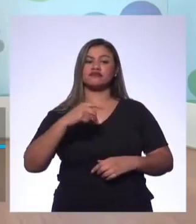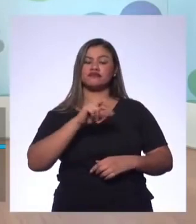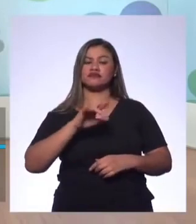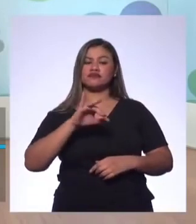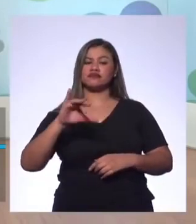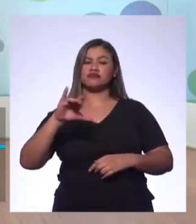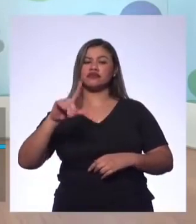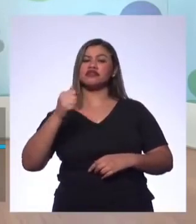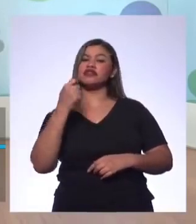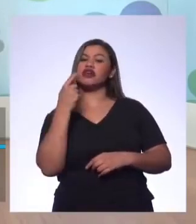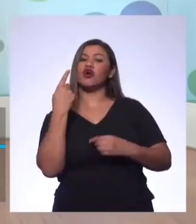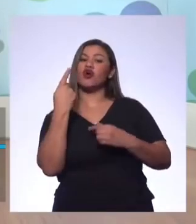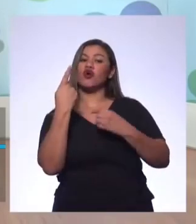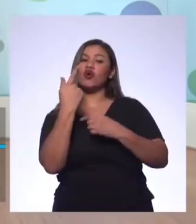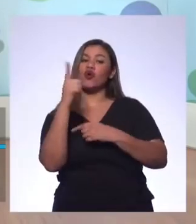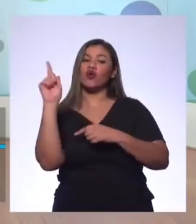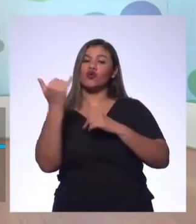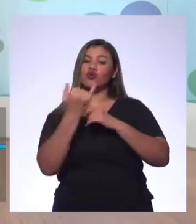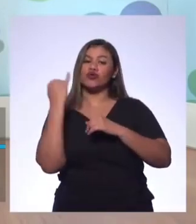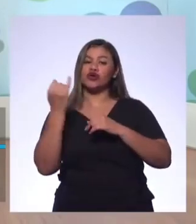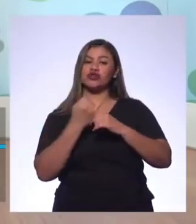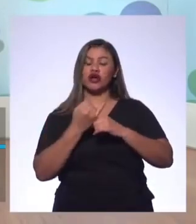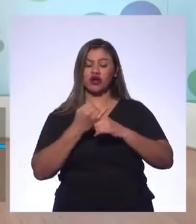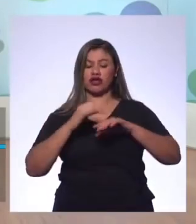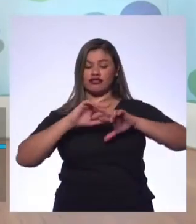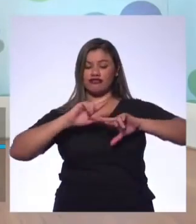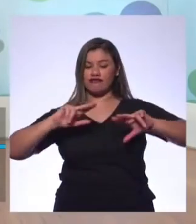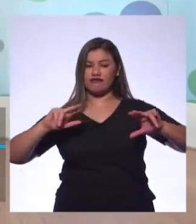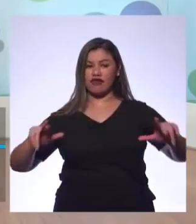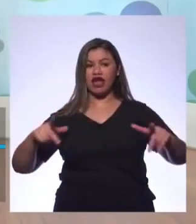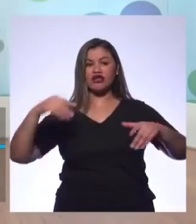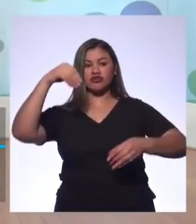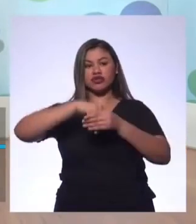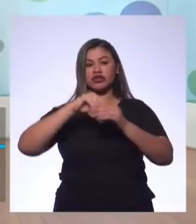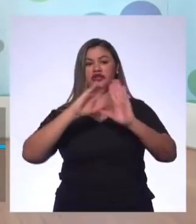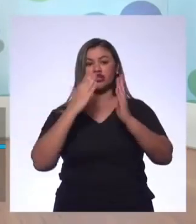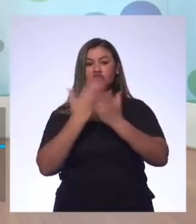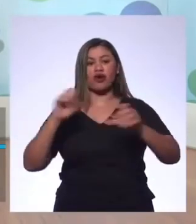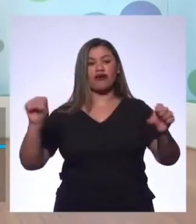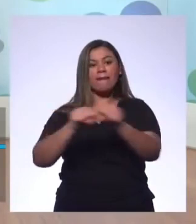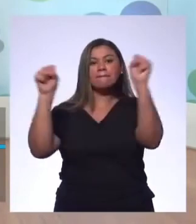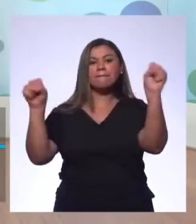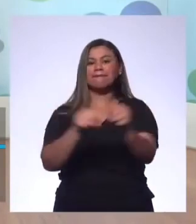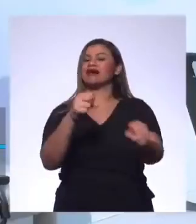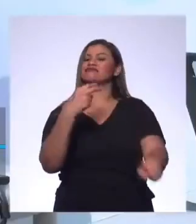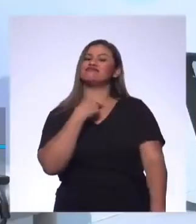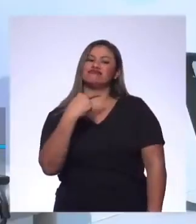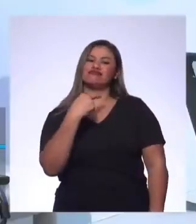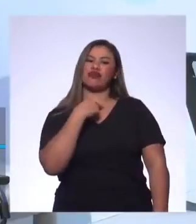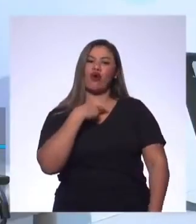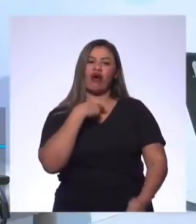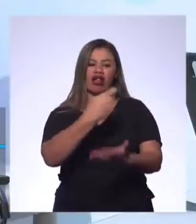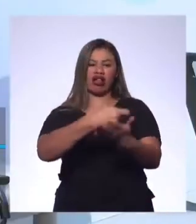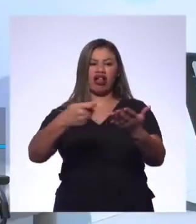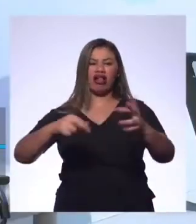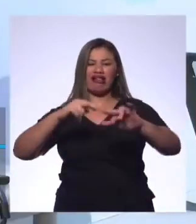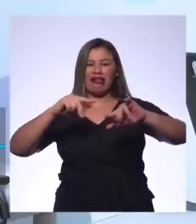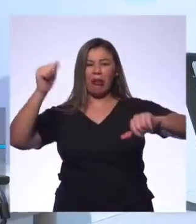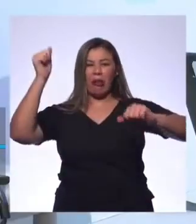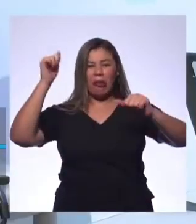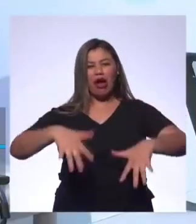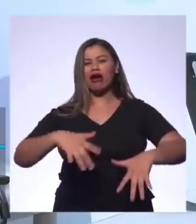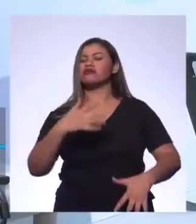uma outra coisa muito importante. Não danificar o patrimônio público. É. Olha, a Noemi, a professora Noemi da Costa